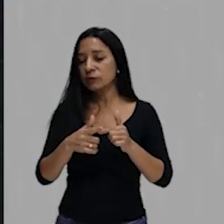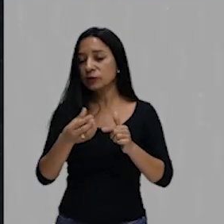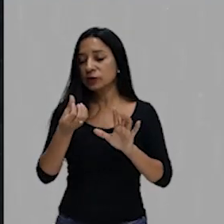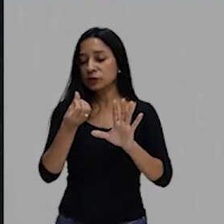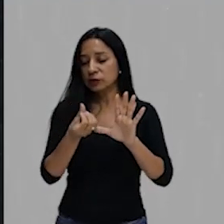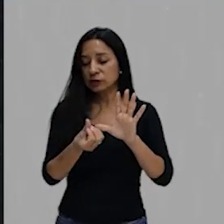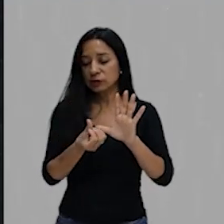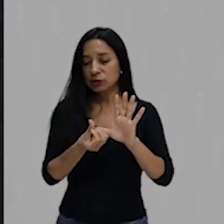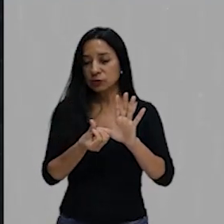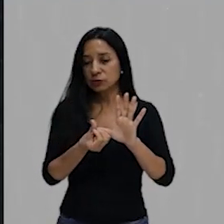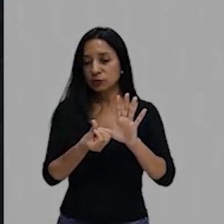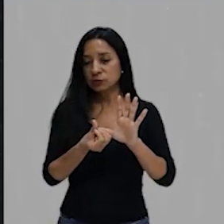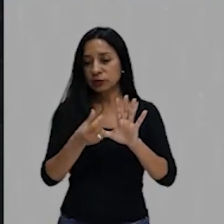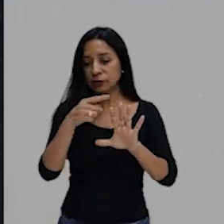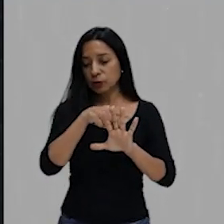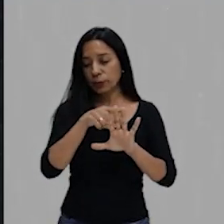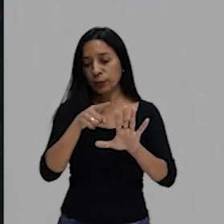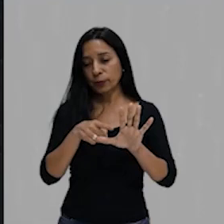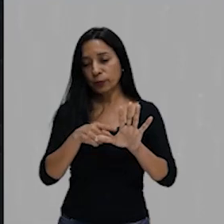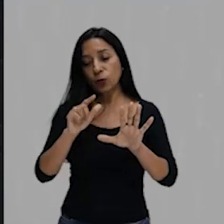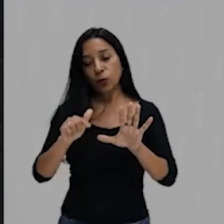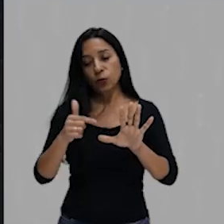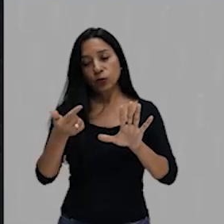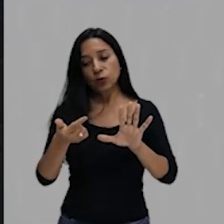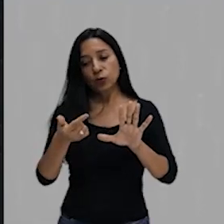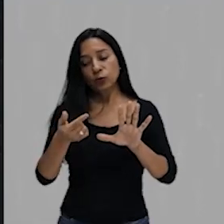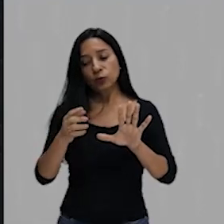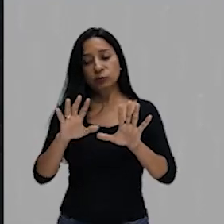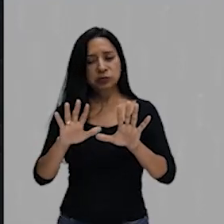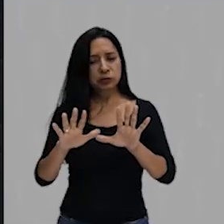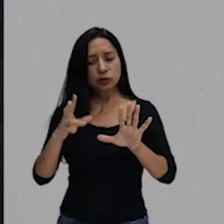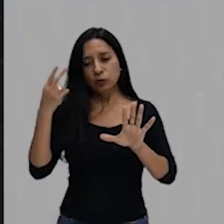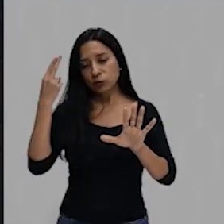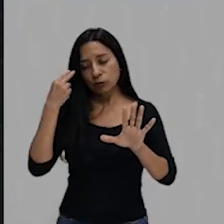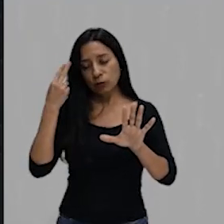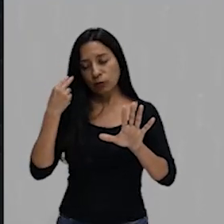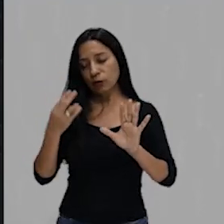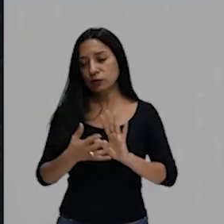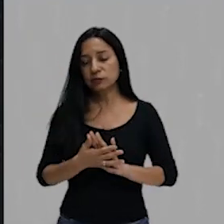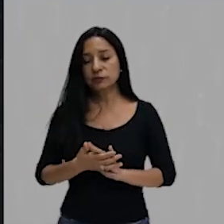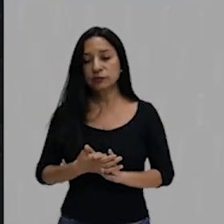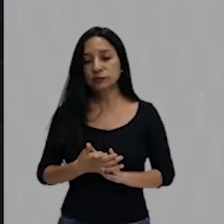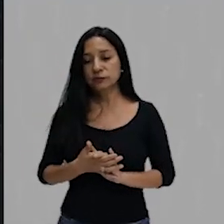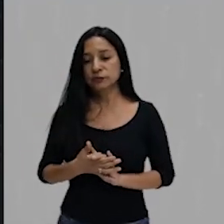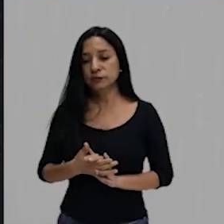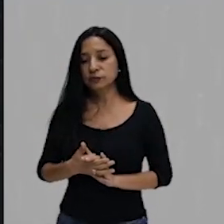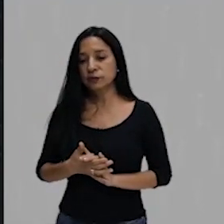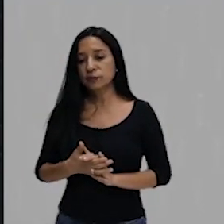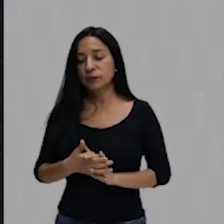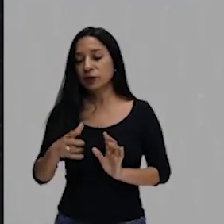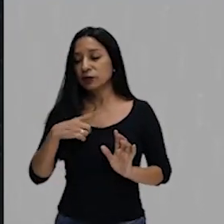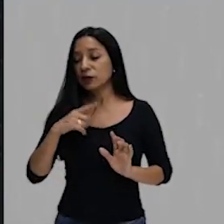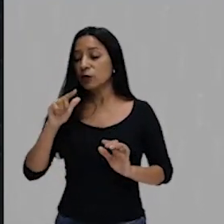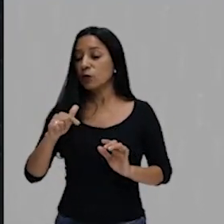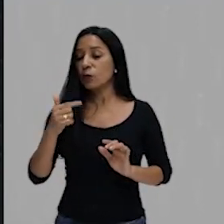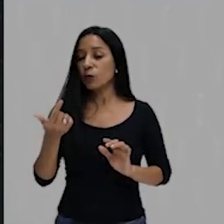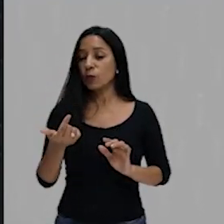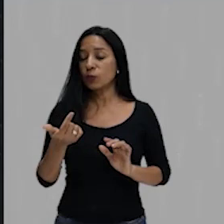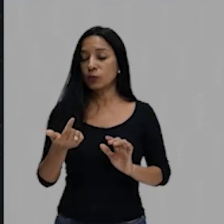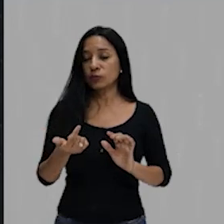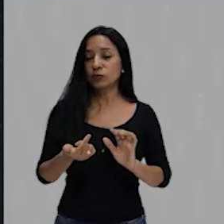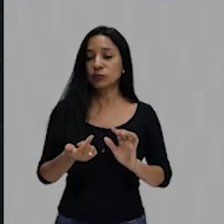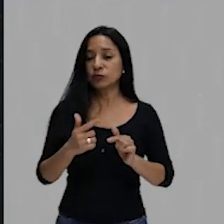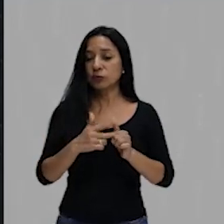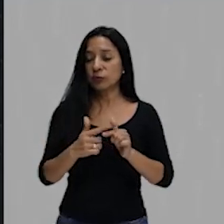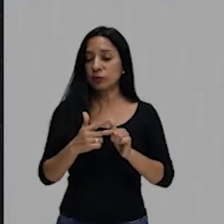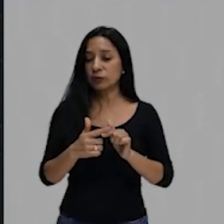em uma mão e os outros membros terão 5 dedos normais, ok? Já tem outros casos em que o indivíduo ele